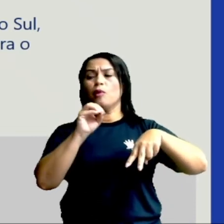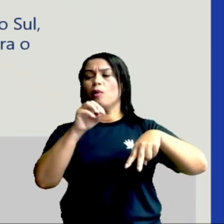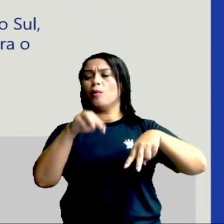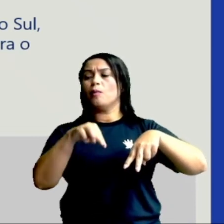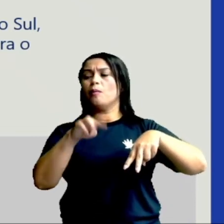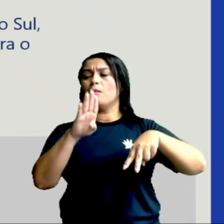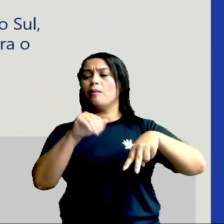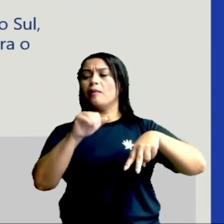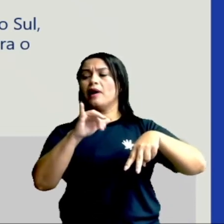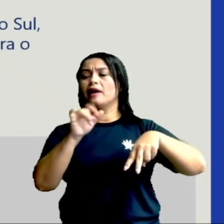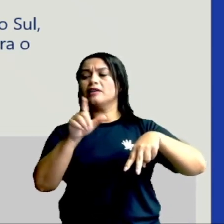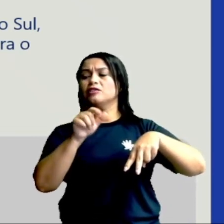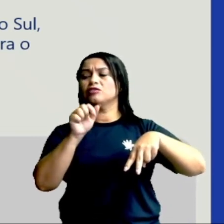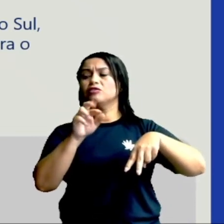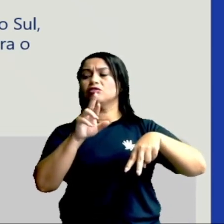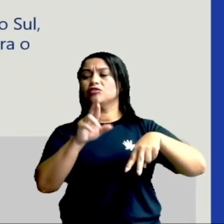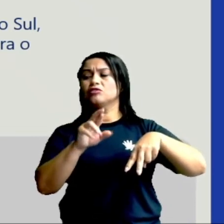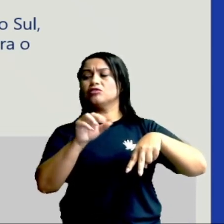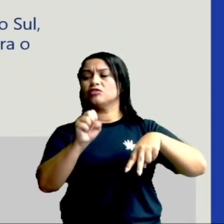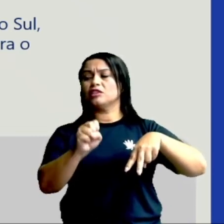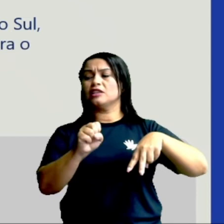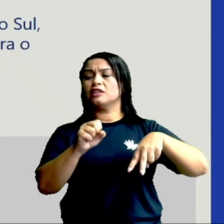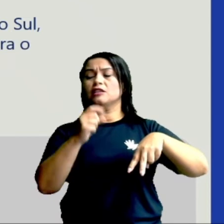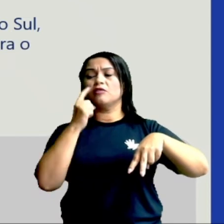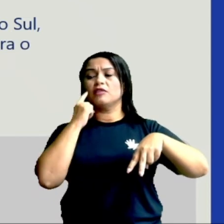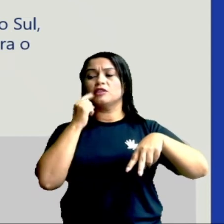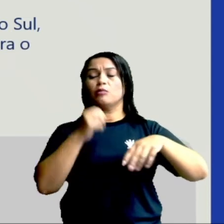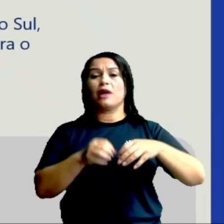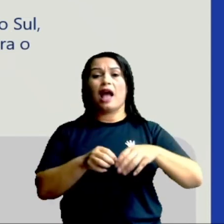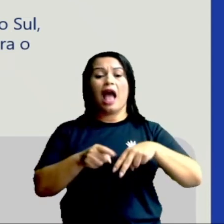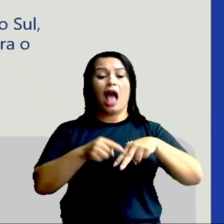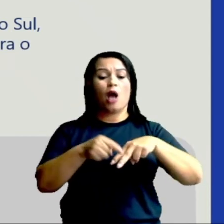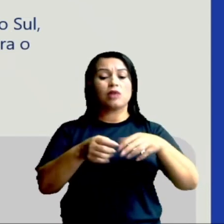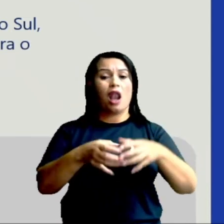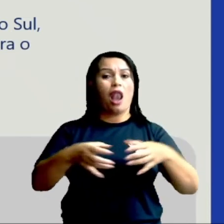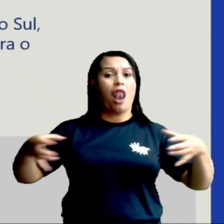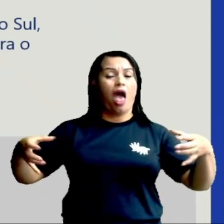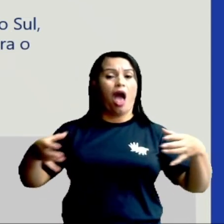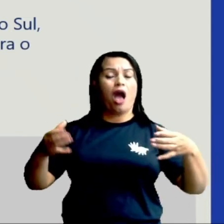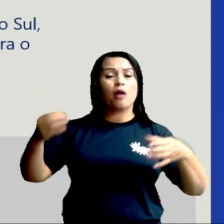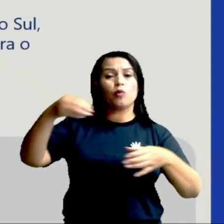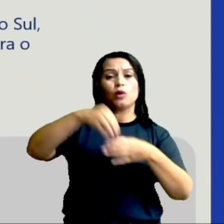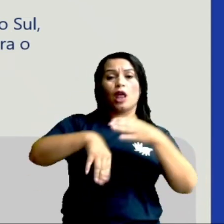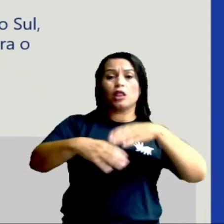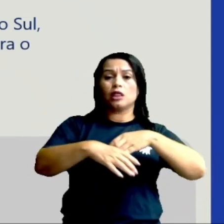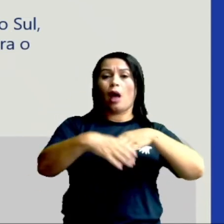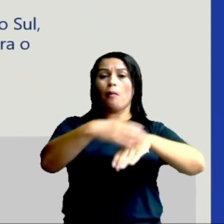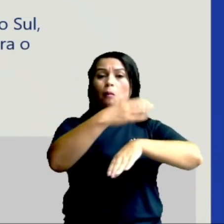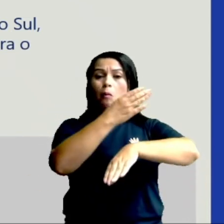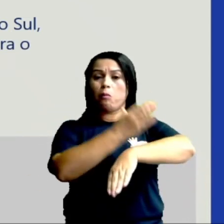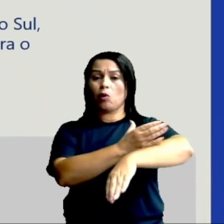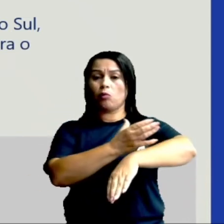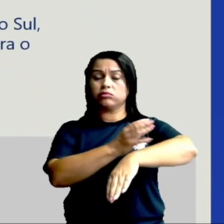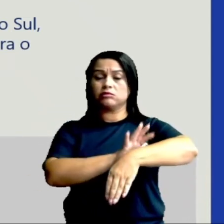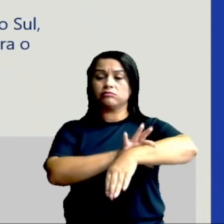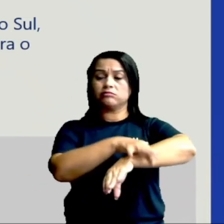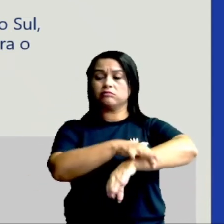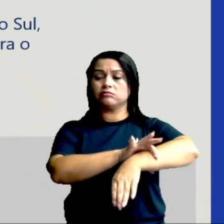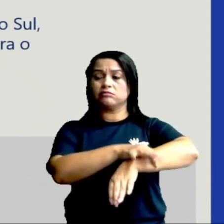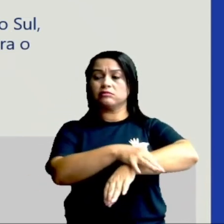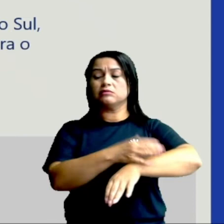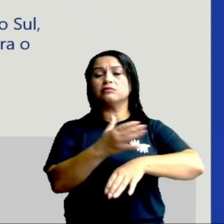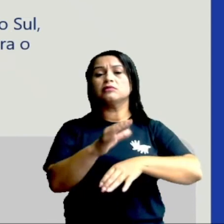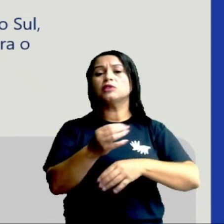calças largas, que por vezes usadas por dentro das botas, que são abotoadas na altura do tornozelo. Geralmente são feitas